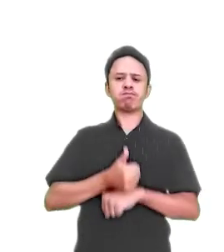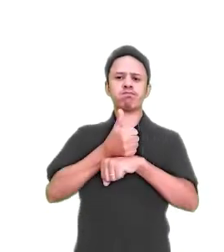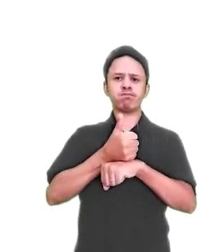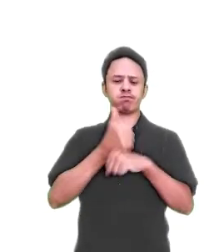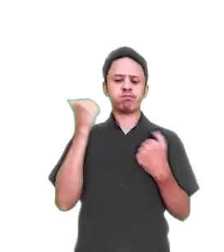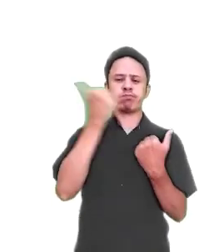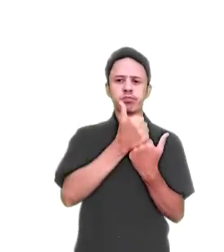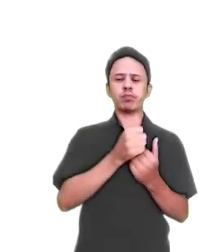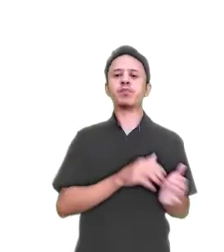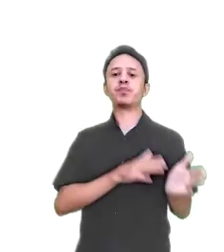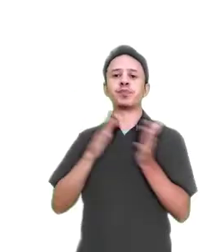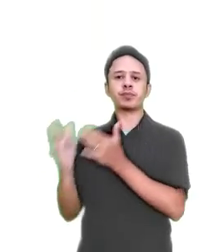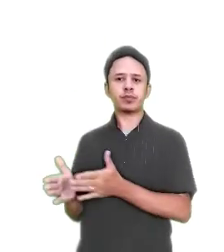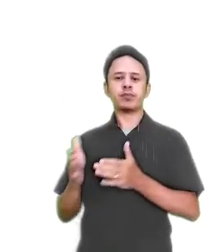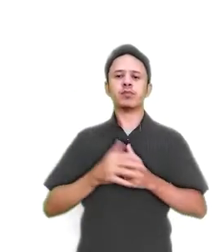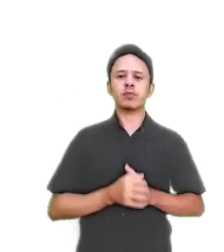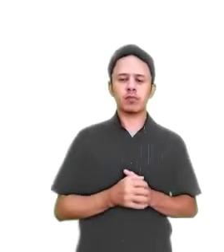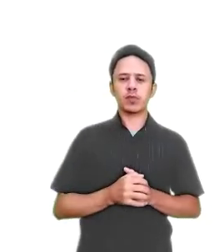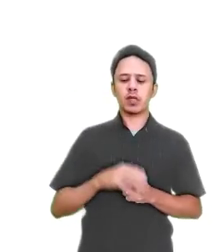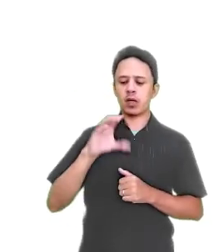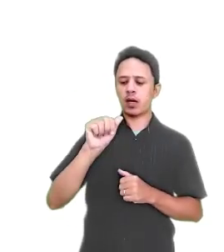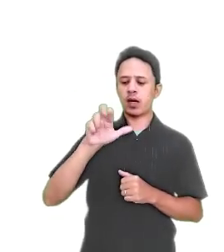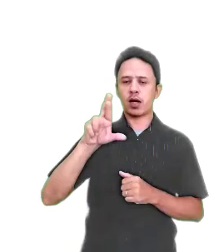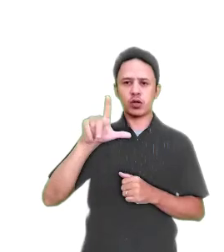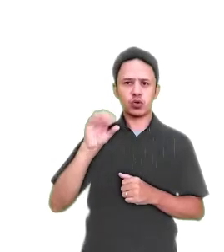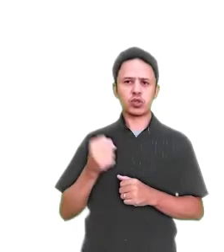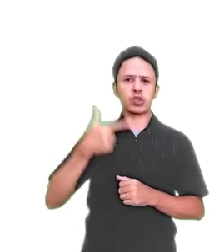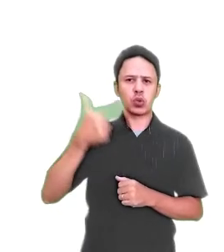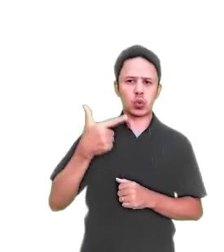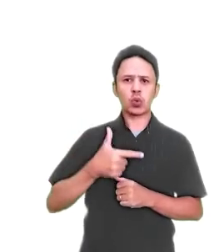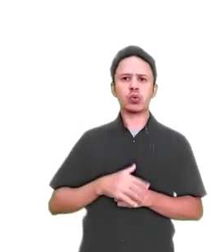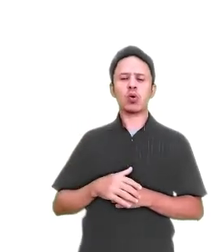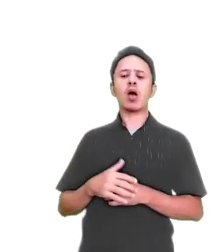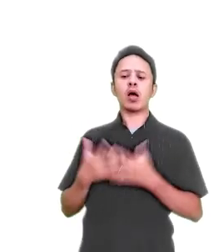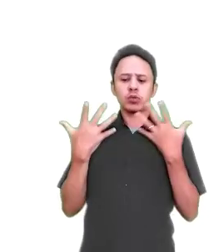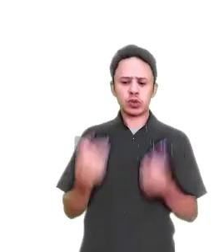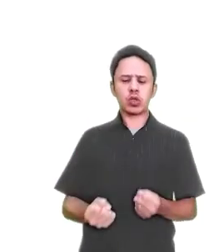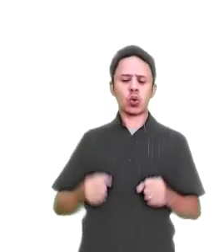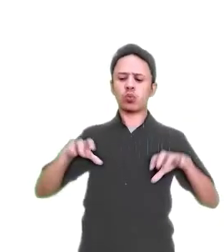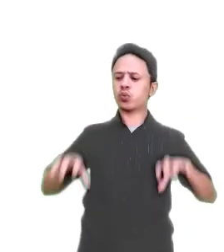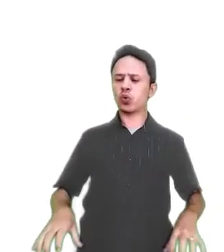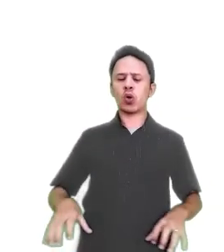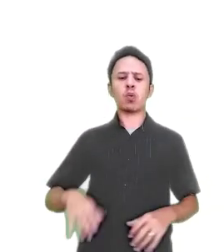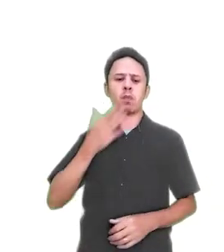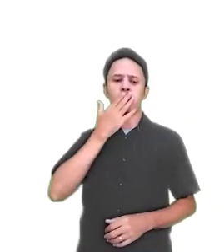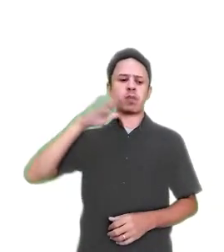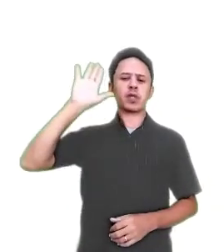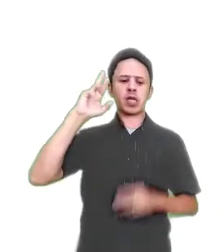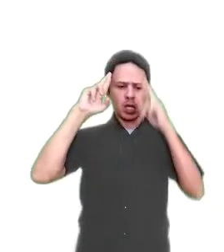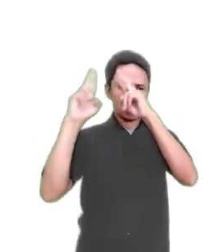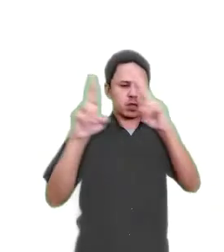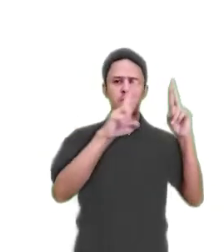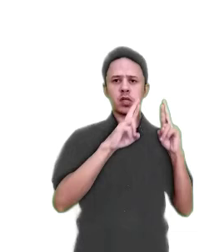Em 1660, Carlos II, um Stuart, assumiu o trono, prometendo respeitar os interesses do parlamento. Mas logo começou